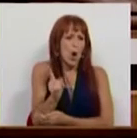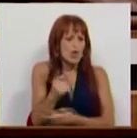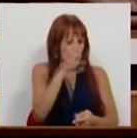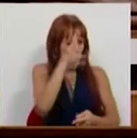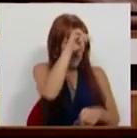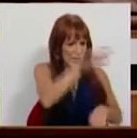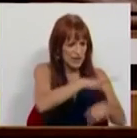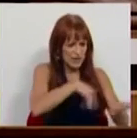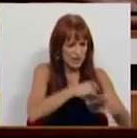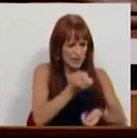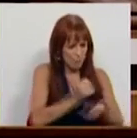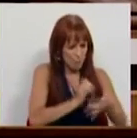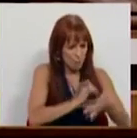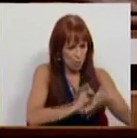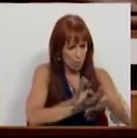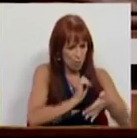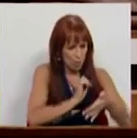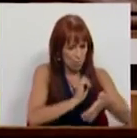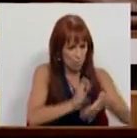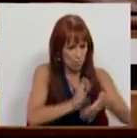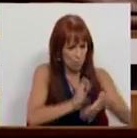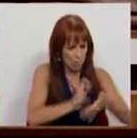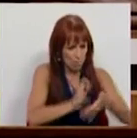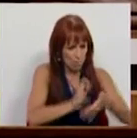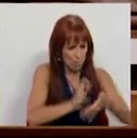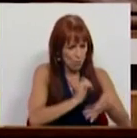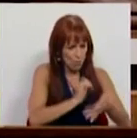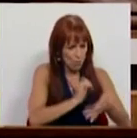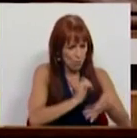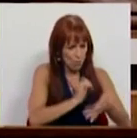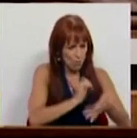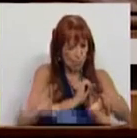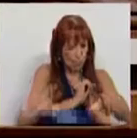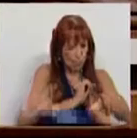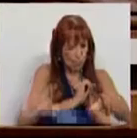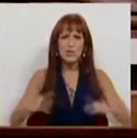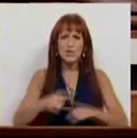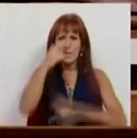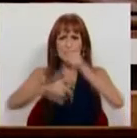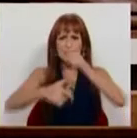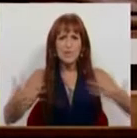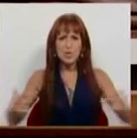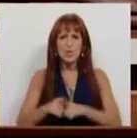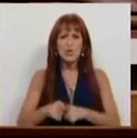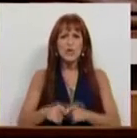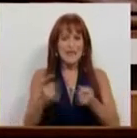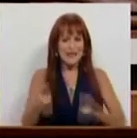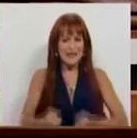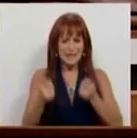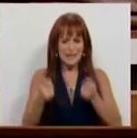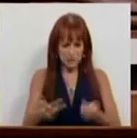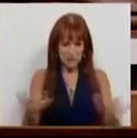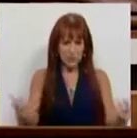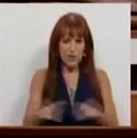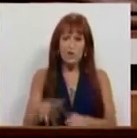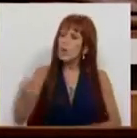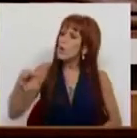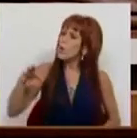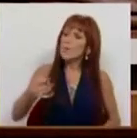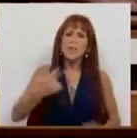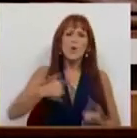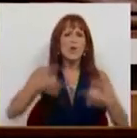este Governo está a executar. Portugal precisa de pessoas e de investimento. E no